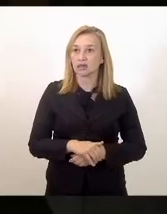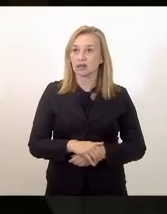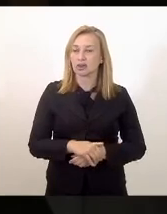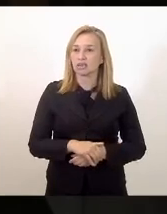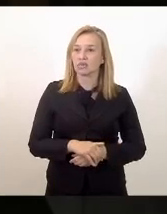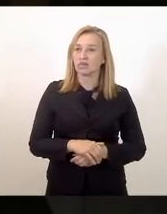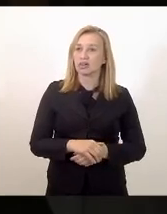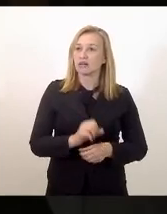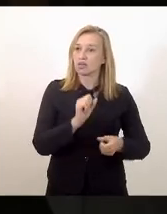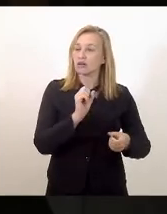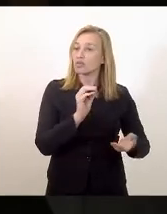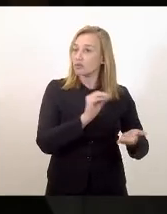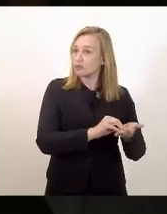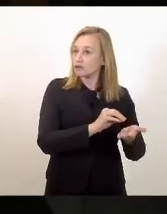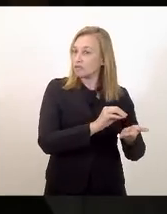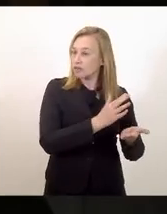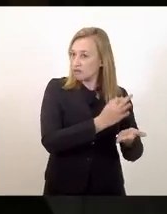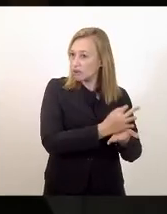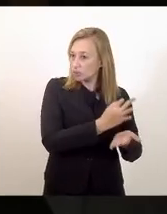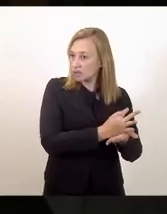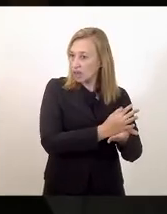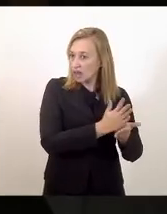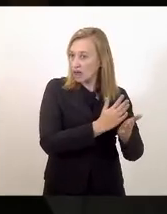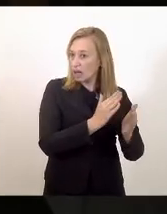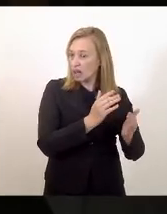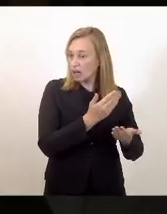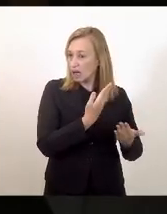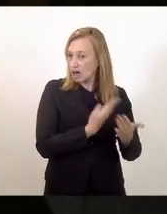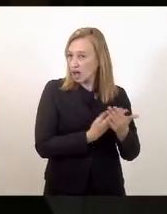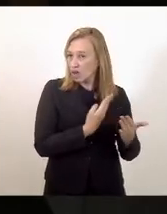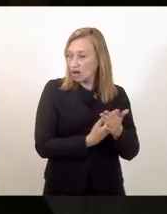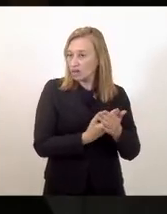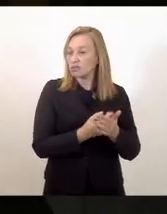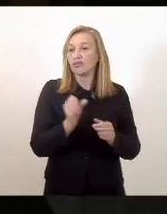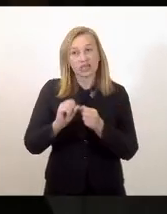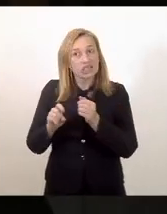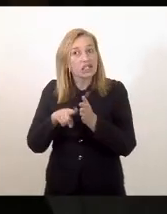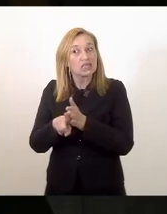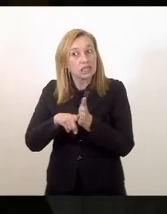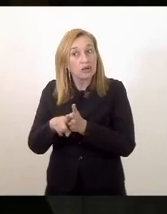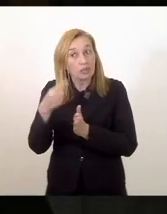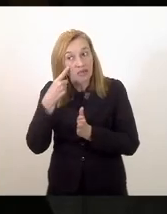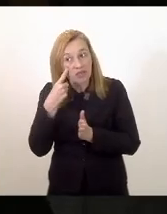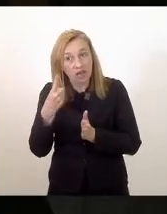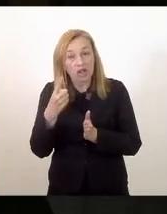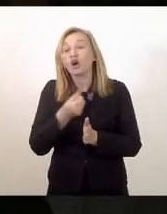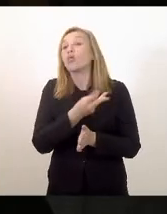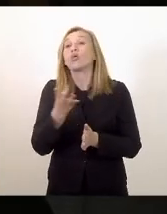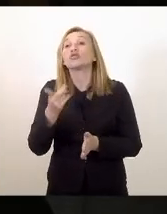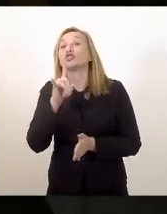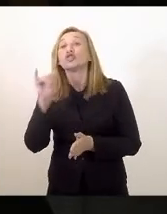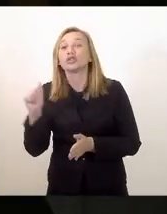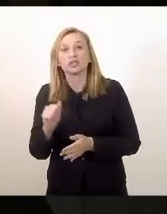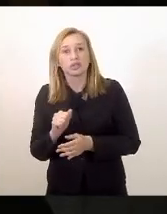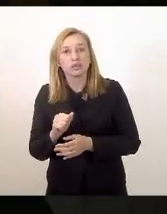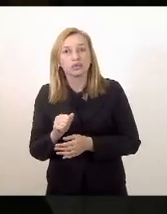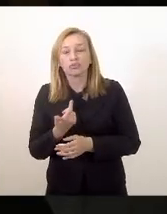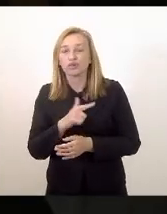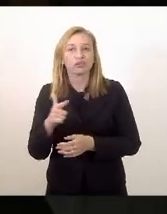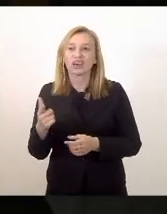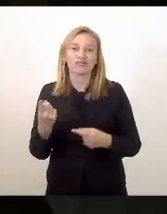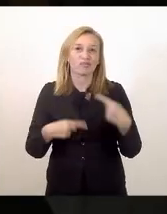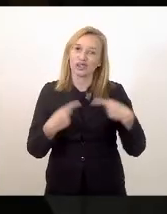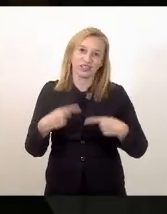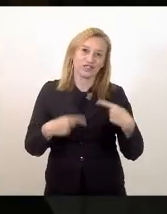para a escola? Eles vão poder fazer um exame para saber se eles se contaminaram? Em quantos dias? Não existe essa